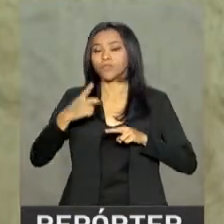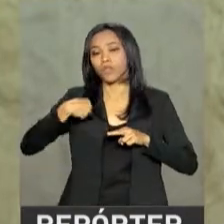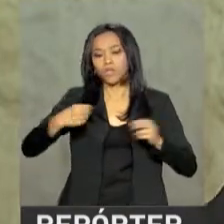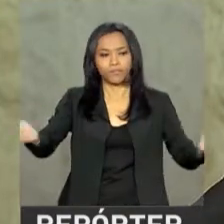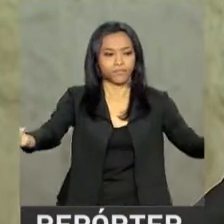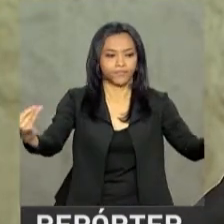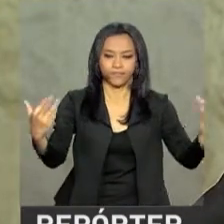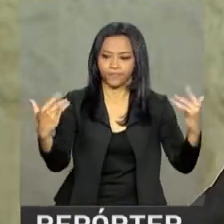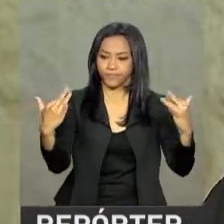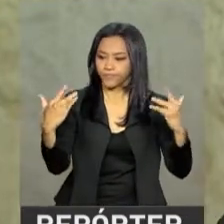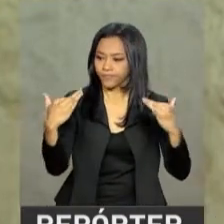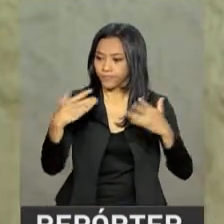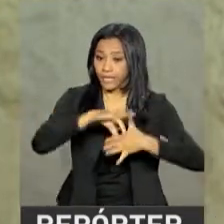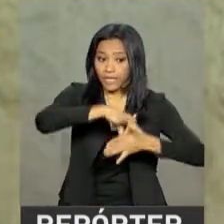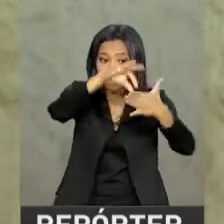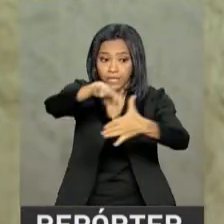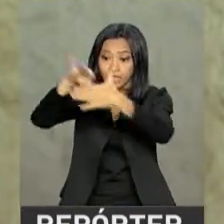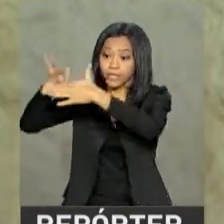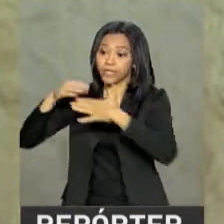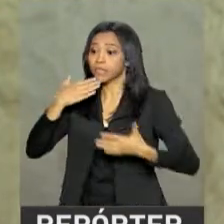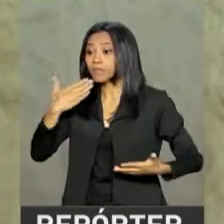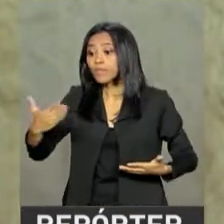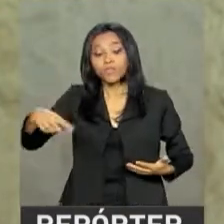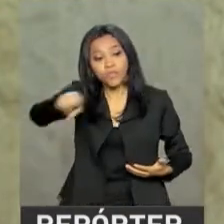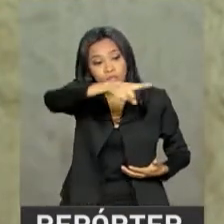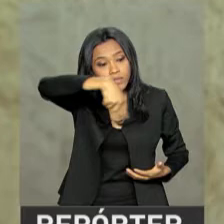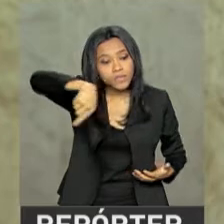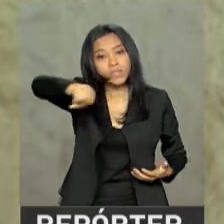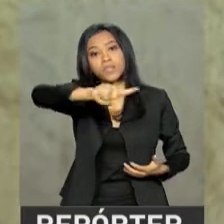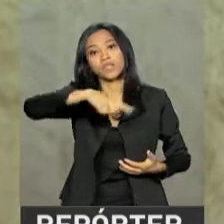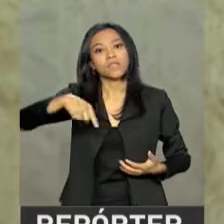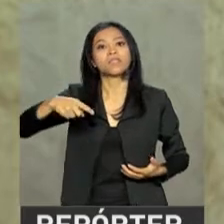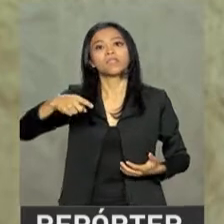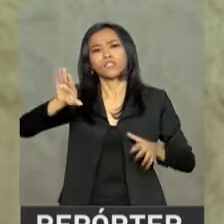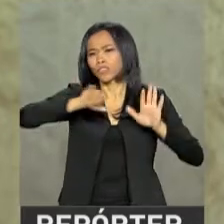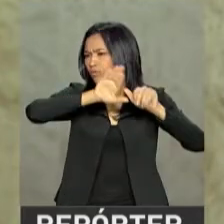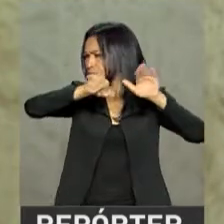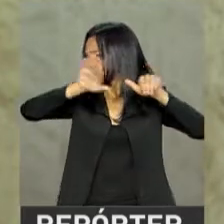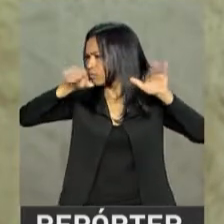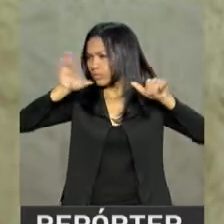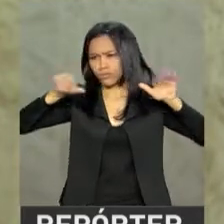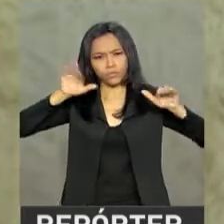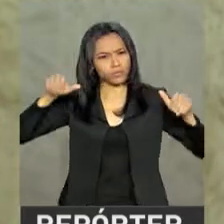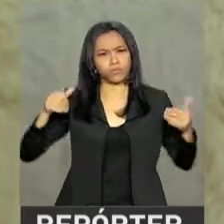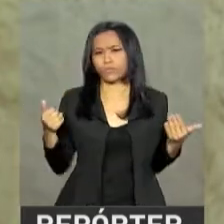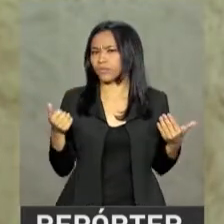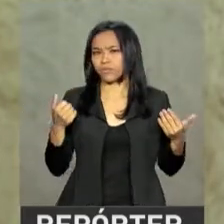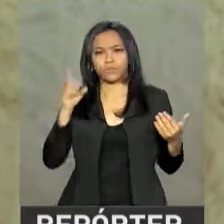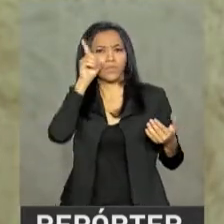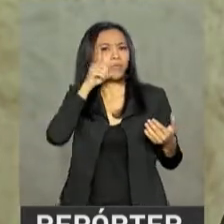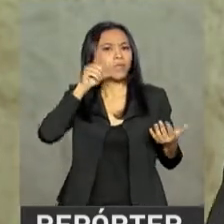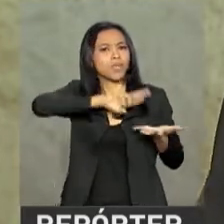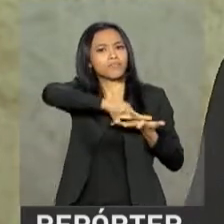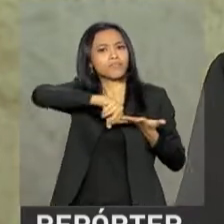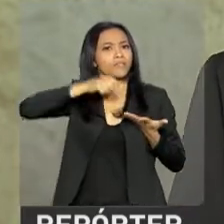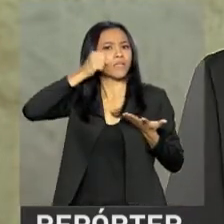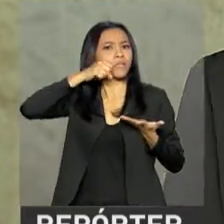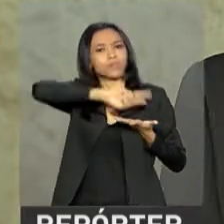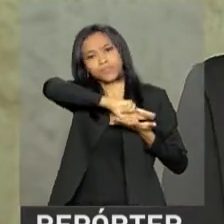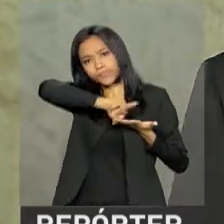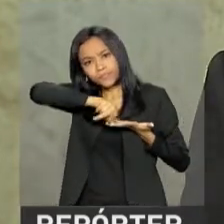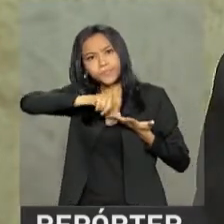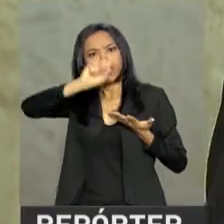líderes solicitando que eles motivem a convoque emotivos parlamentares para que na